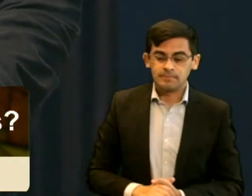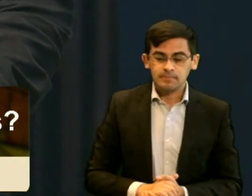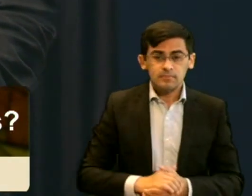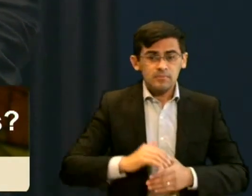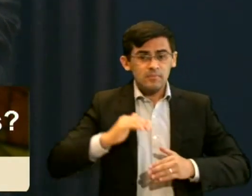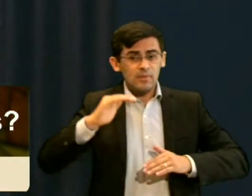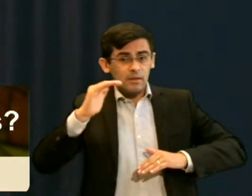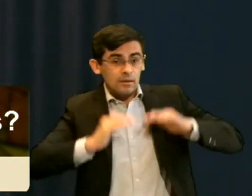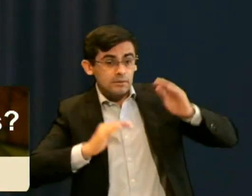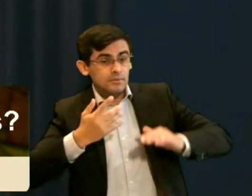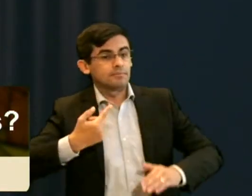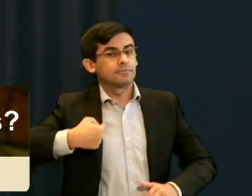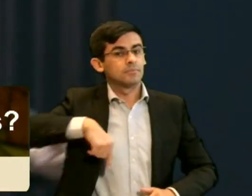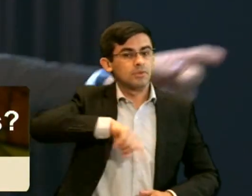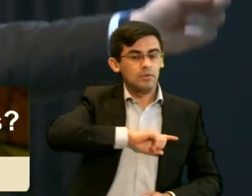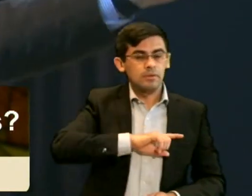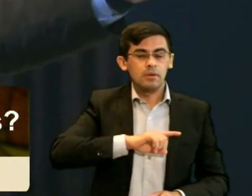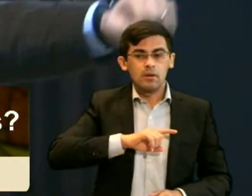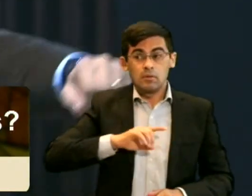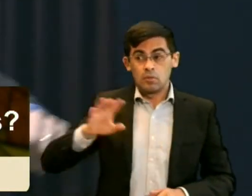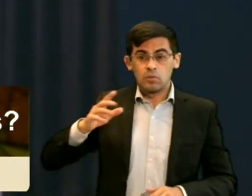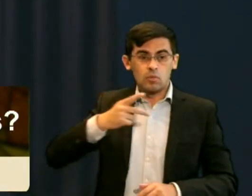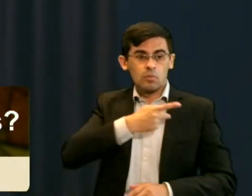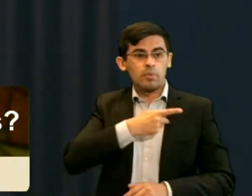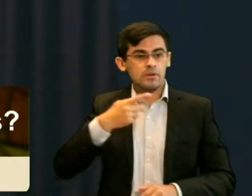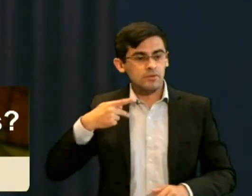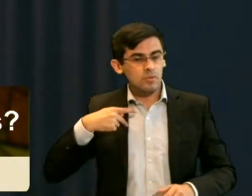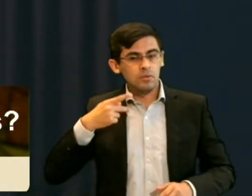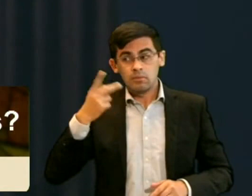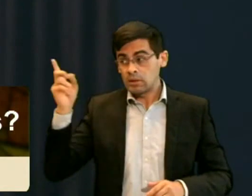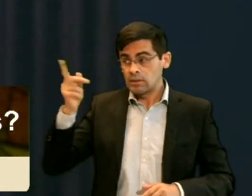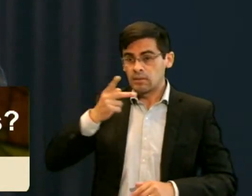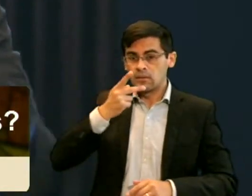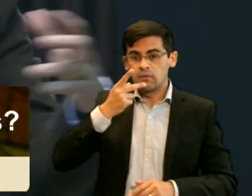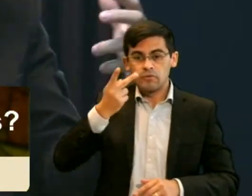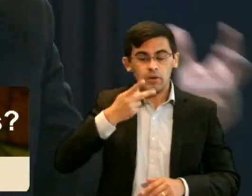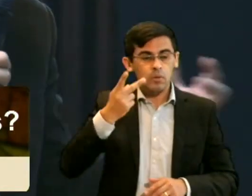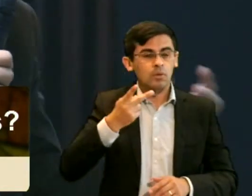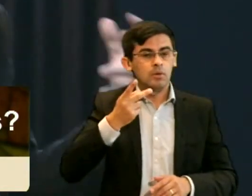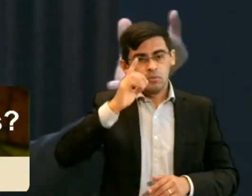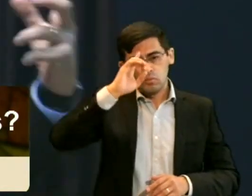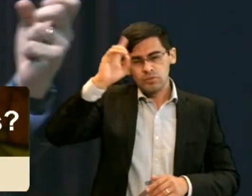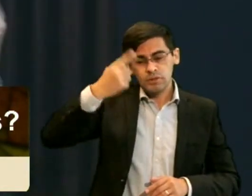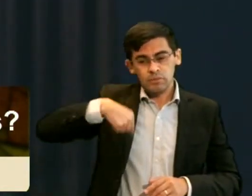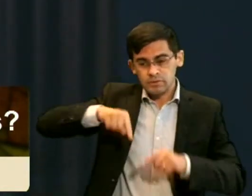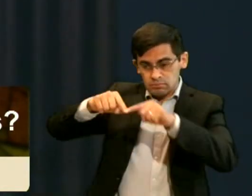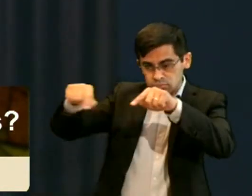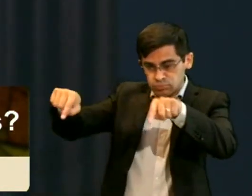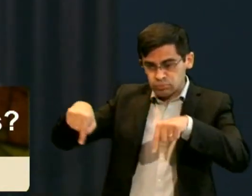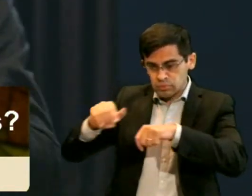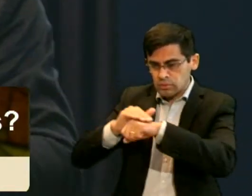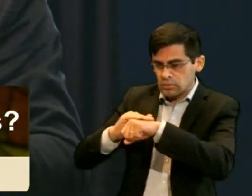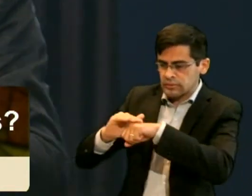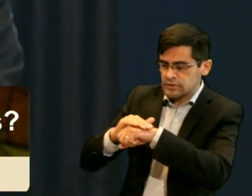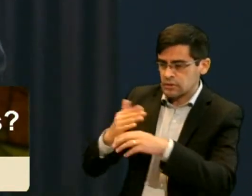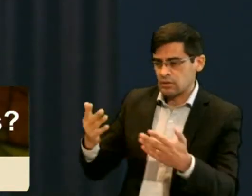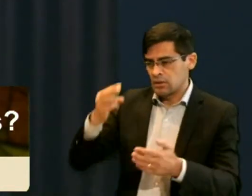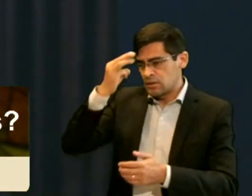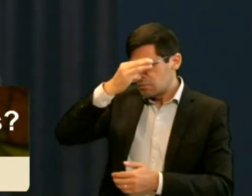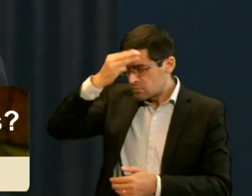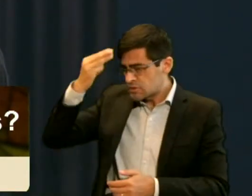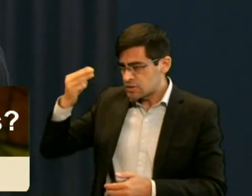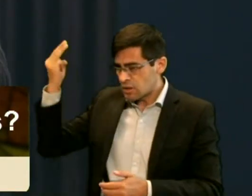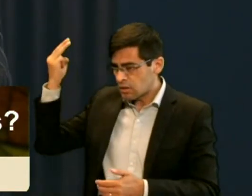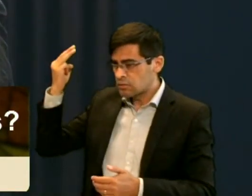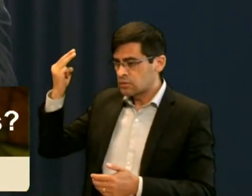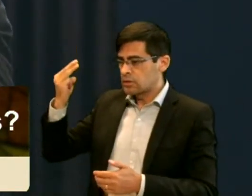Às vezes o Paulinho usou essa ilustração comigo uma vez e falou, eu lembro que a gente estava na sala conversando e ele falou, Michel, você está